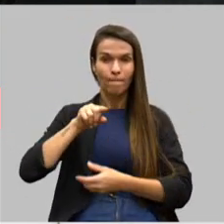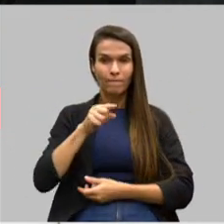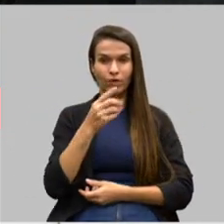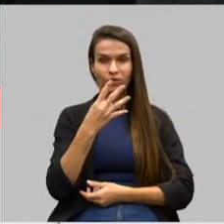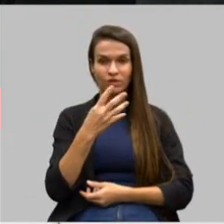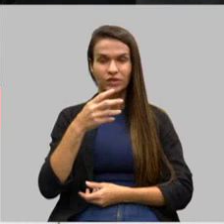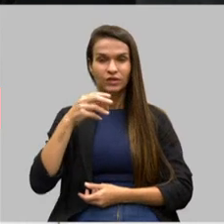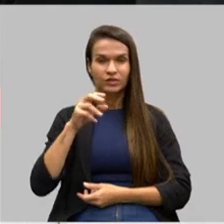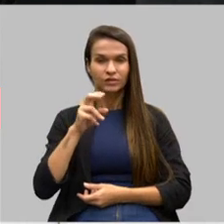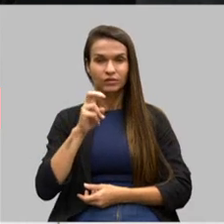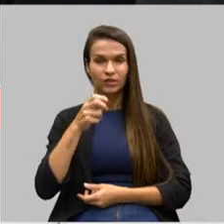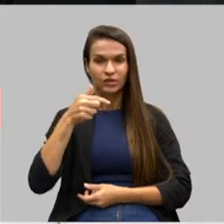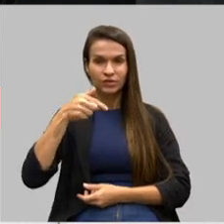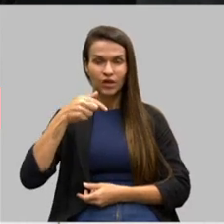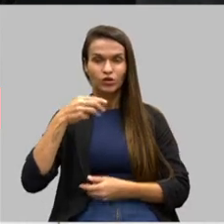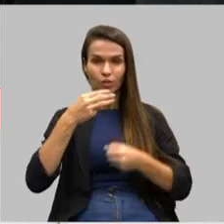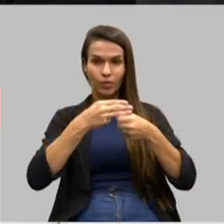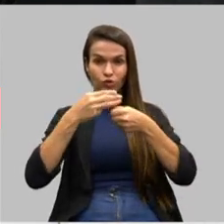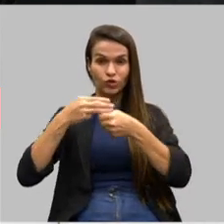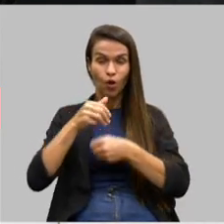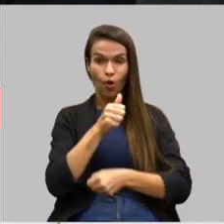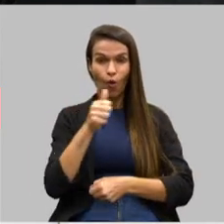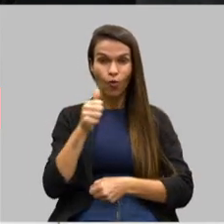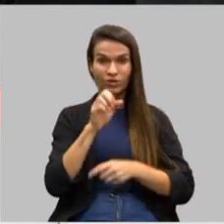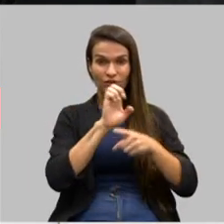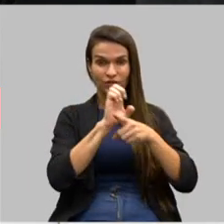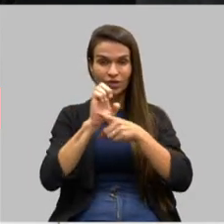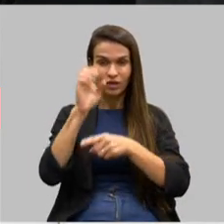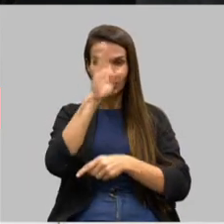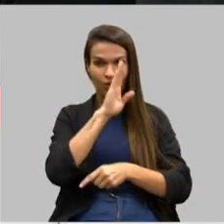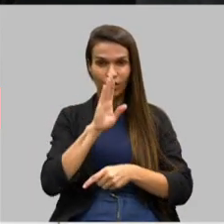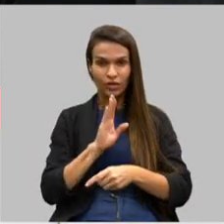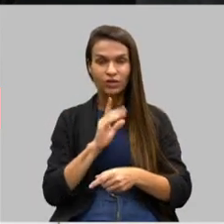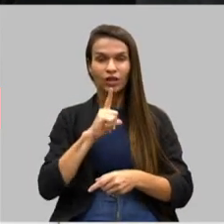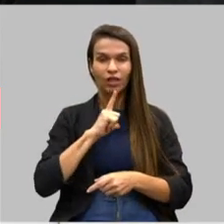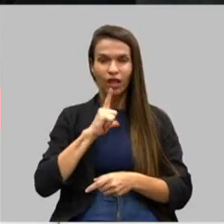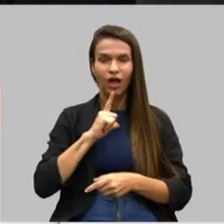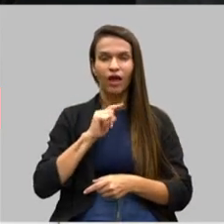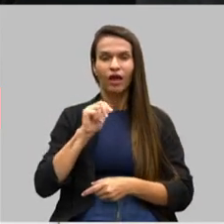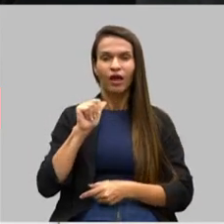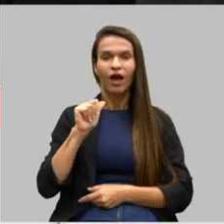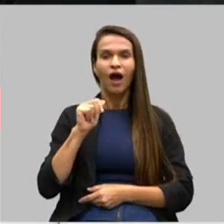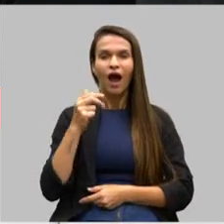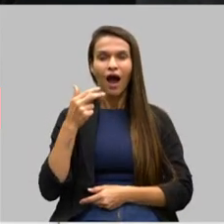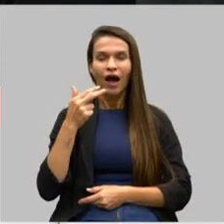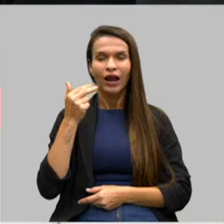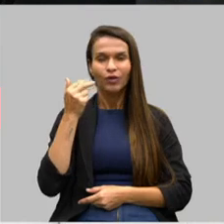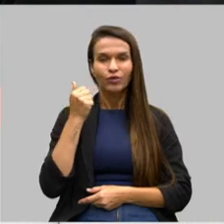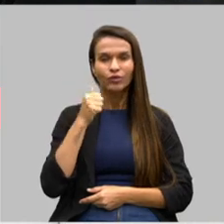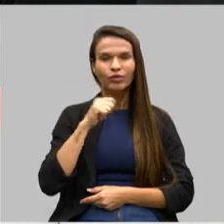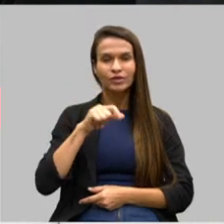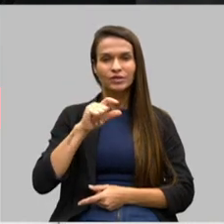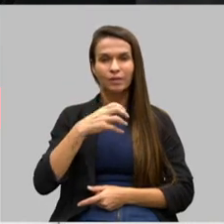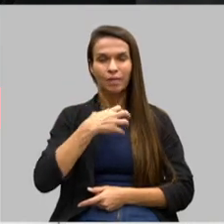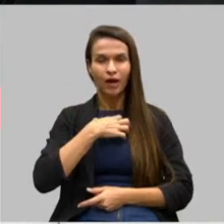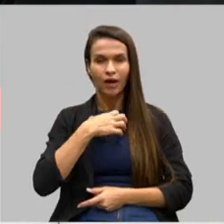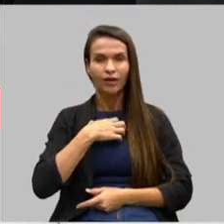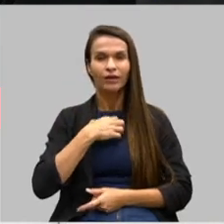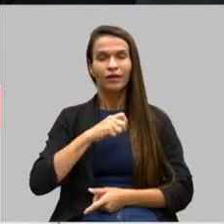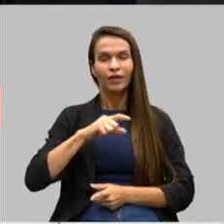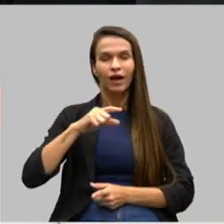1.477 municípios e 11 estados do Brasil, que envolve Alagoas, Bahia, Ceará, Espírito